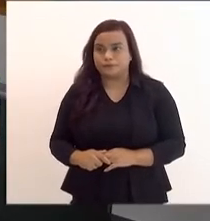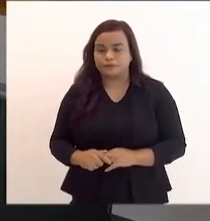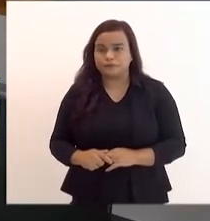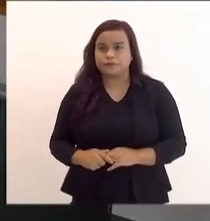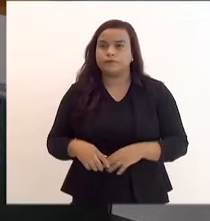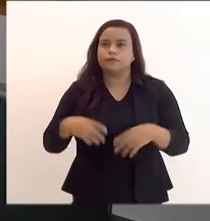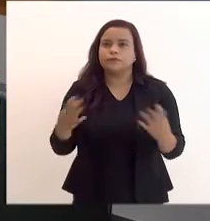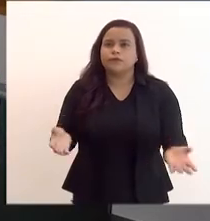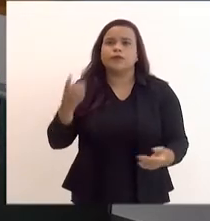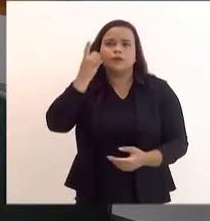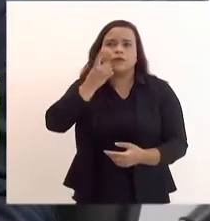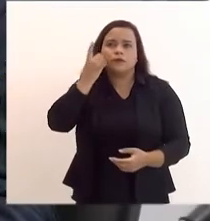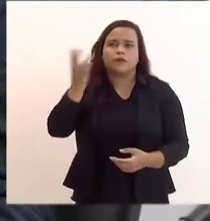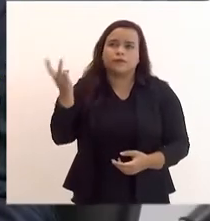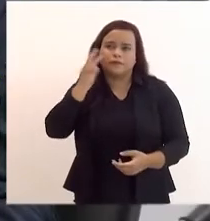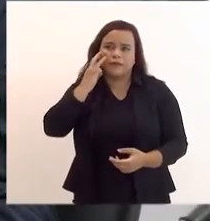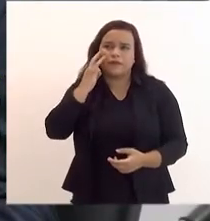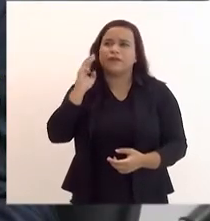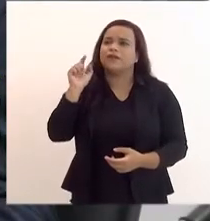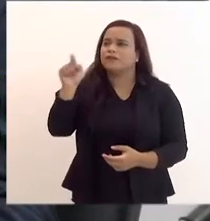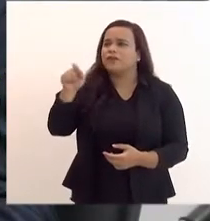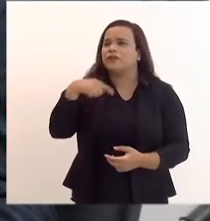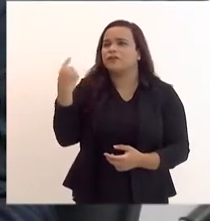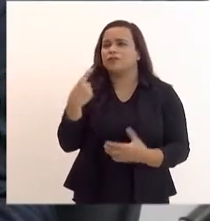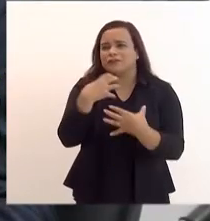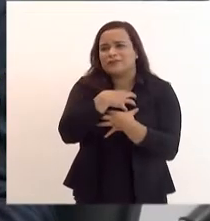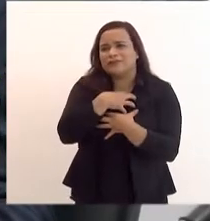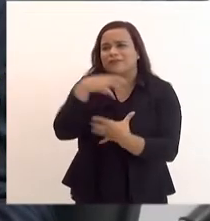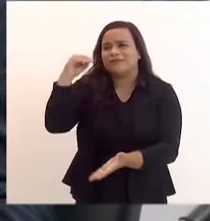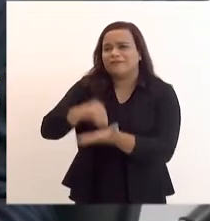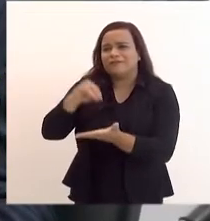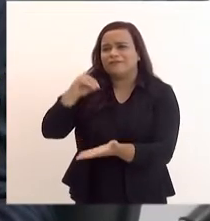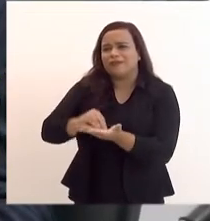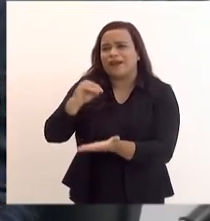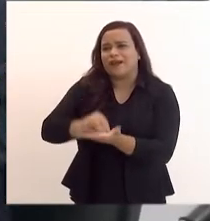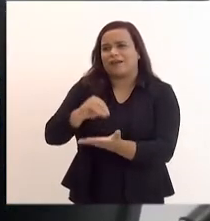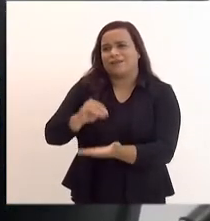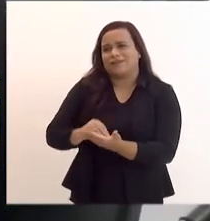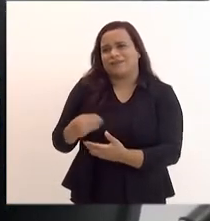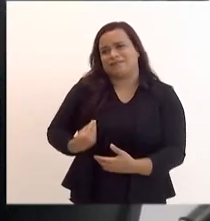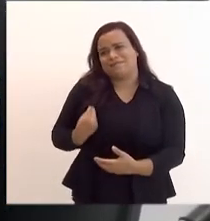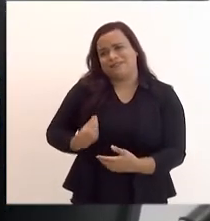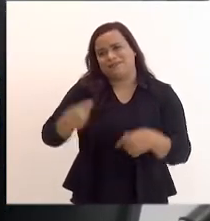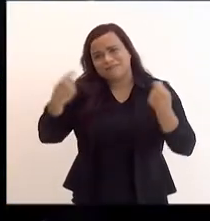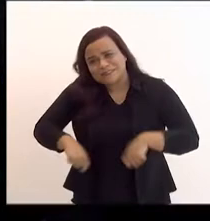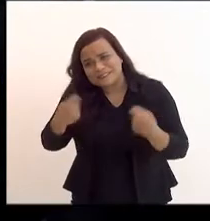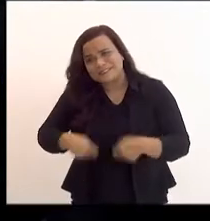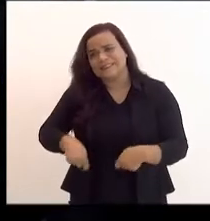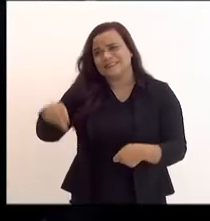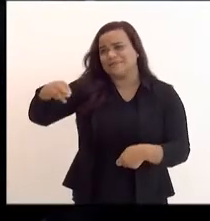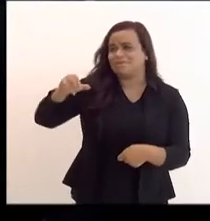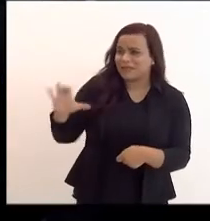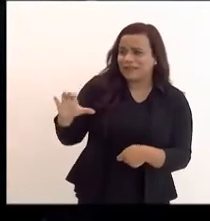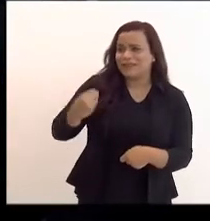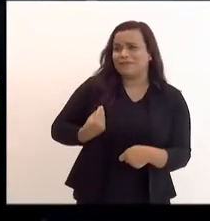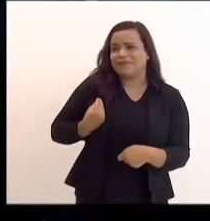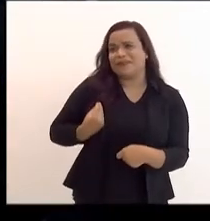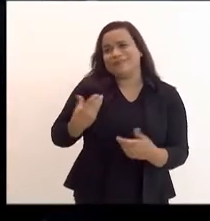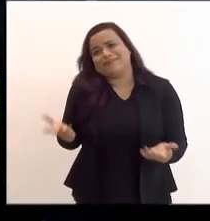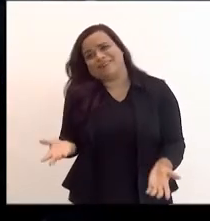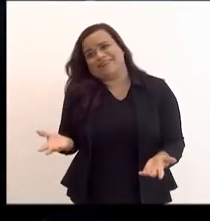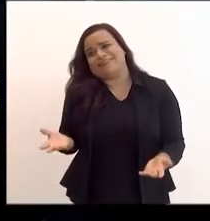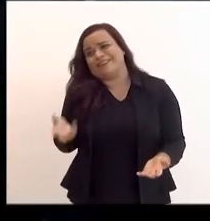Deputado Valdec, Vossa Excelência faz falta presencialmente, já que Carlos Mink está presente. Então, por favor. Estamos alternando. É, por